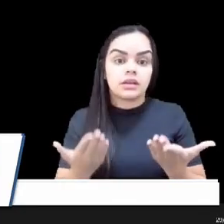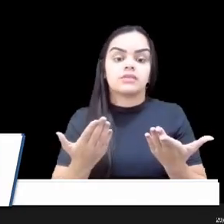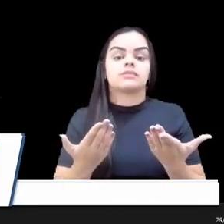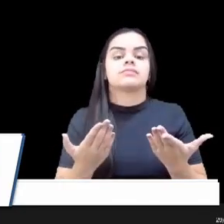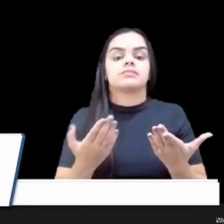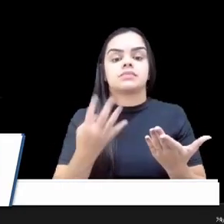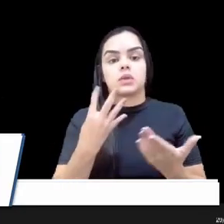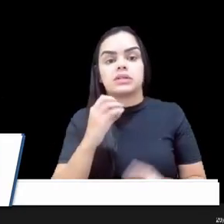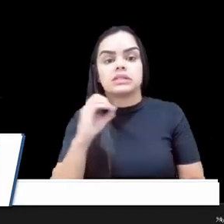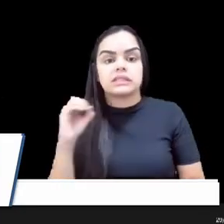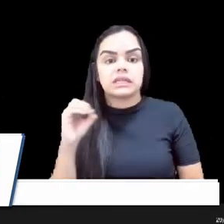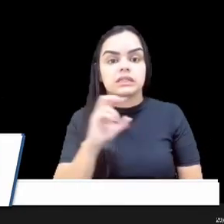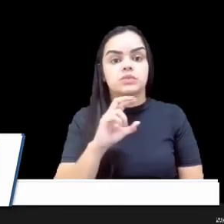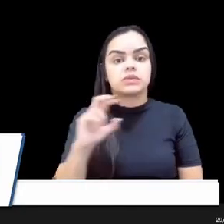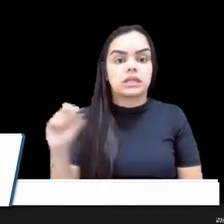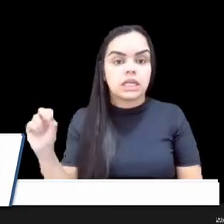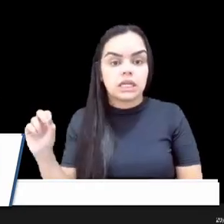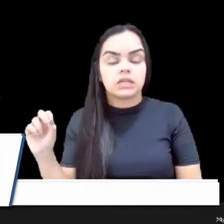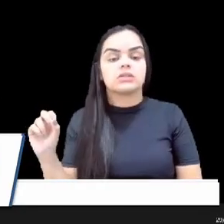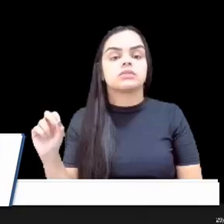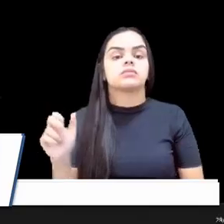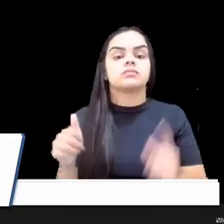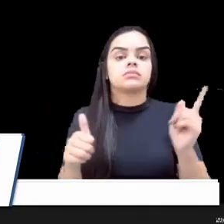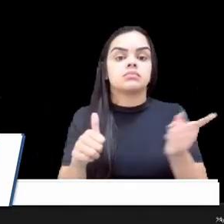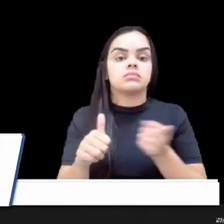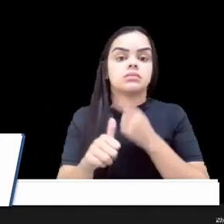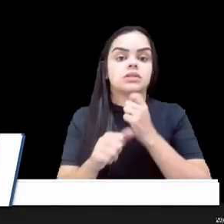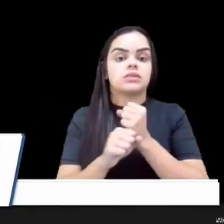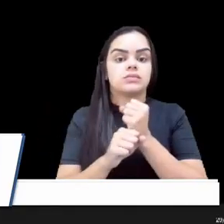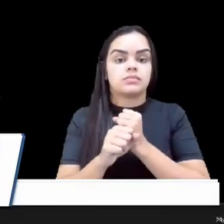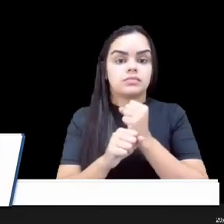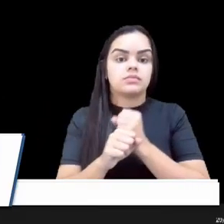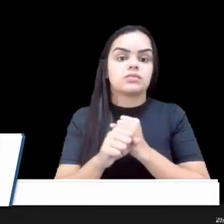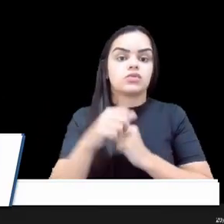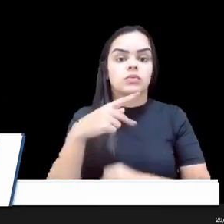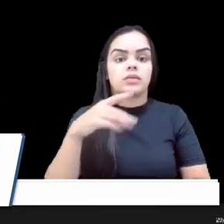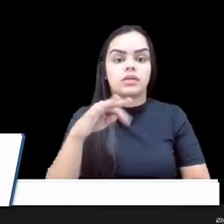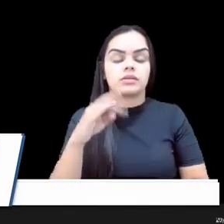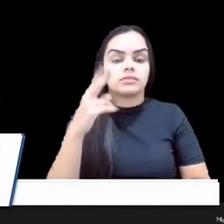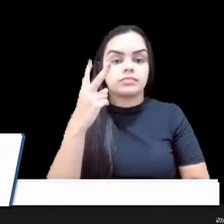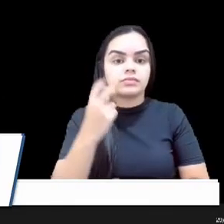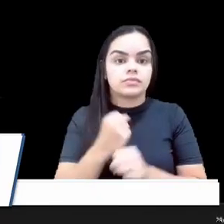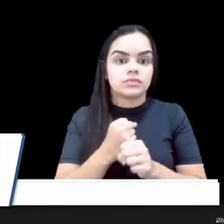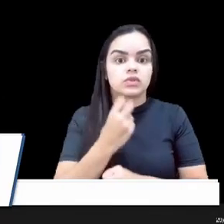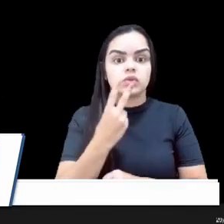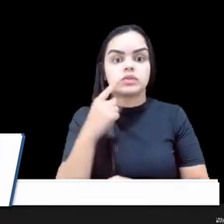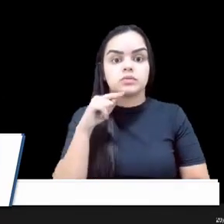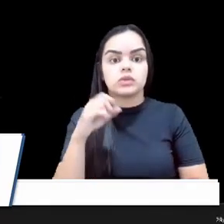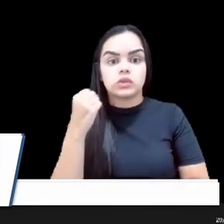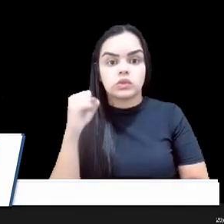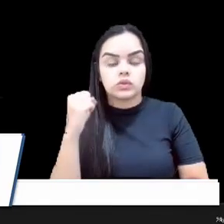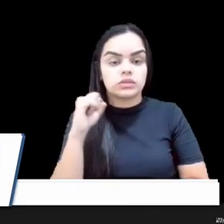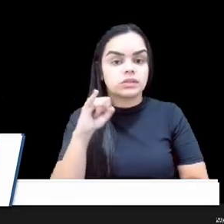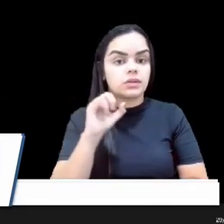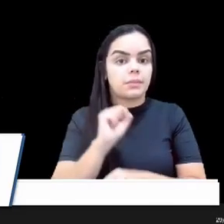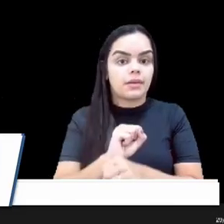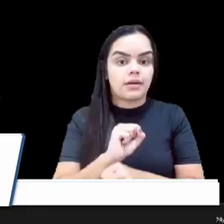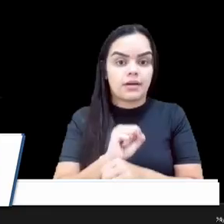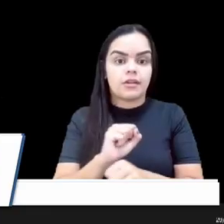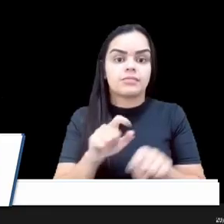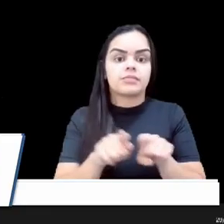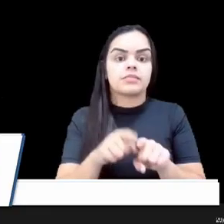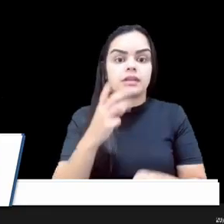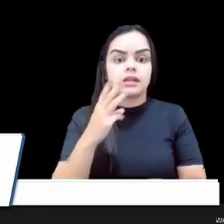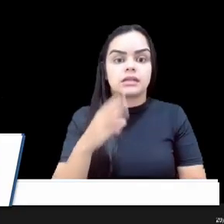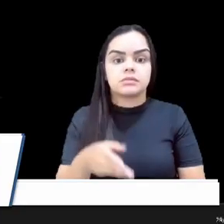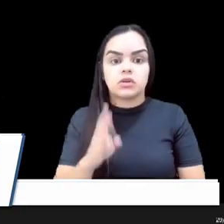de reais ano. No primeiro ano do governo do PT, isso foi para 1,5, e no segundo já estava em 2,8. Se não parasse no terceiro ano, isso ia para 3 bilhões, 4 bilhões.